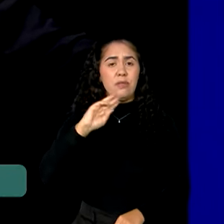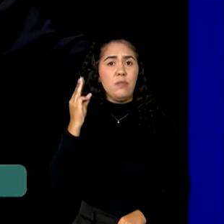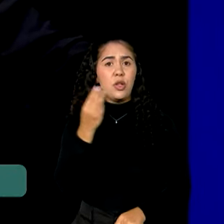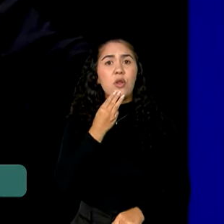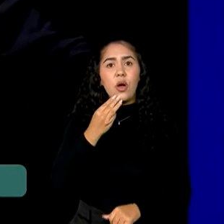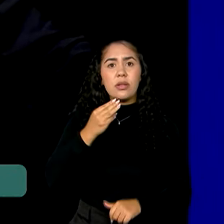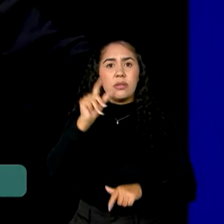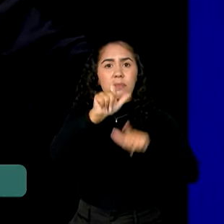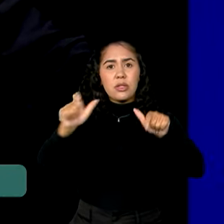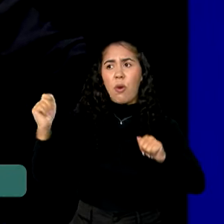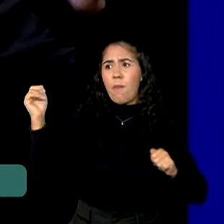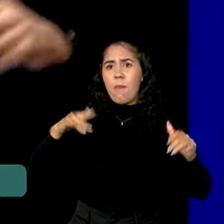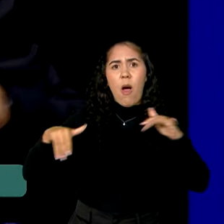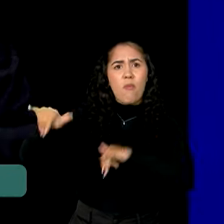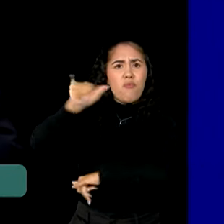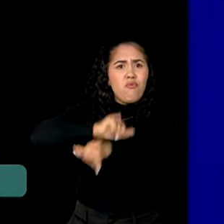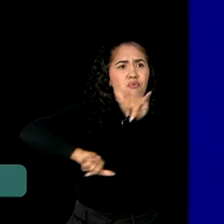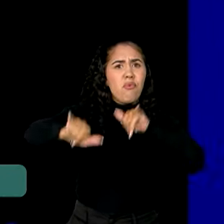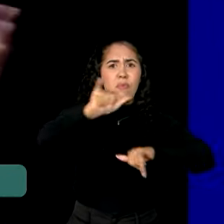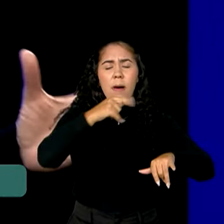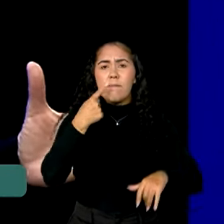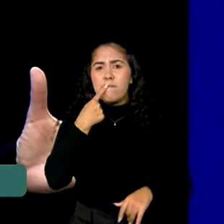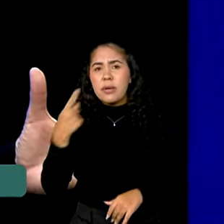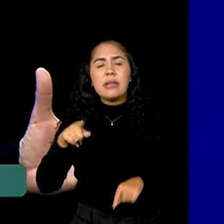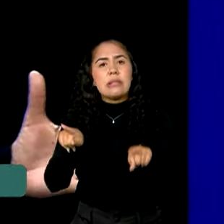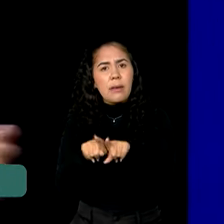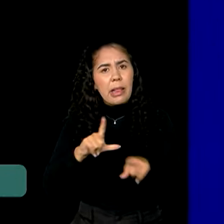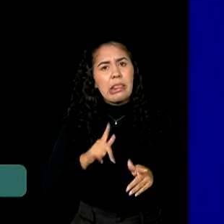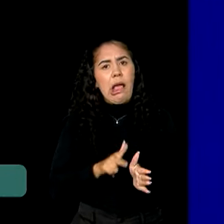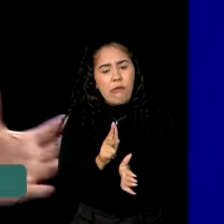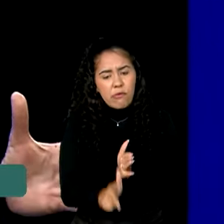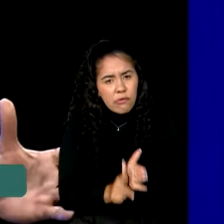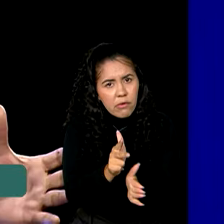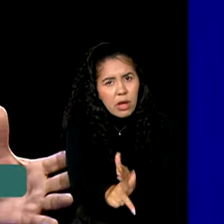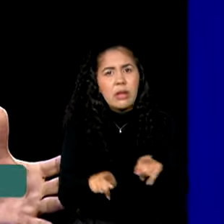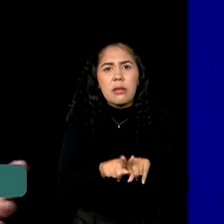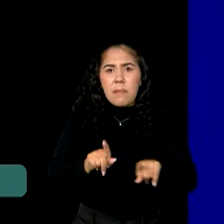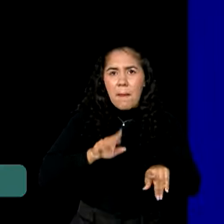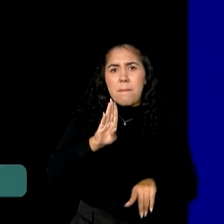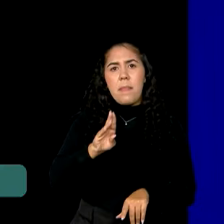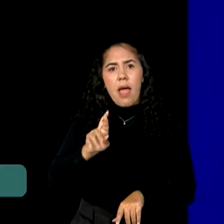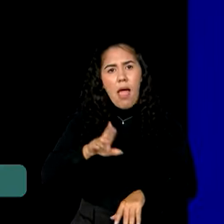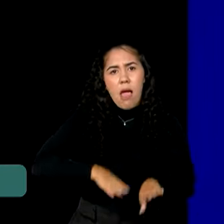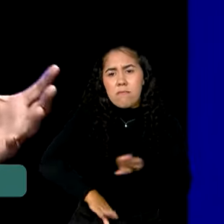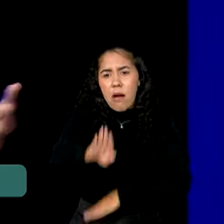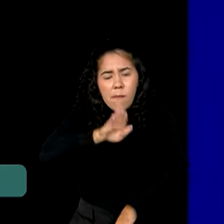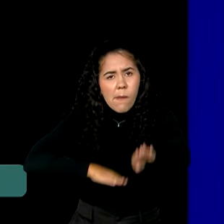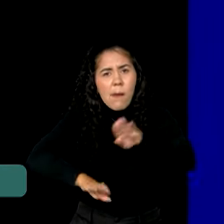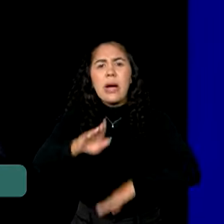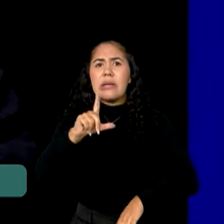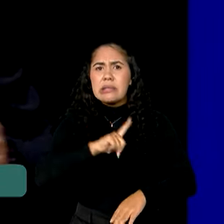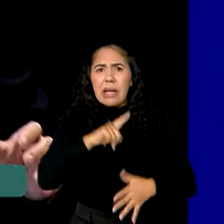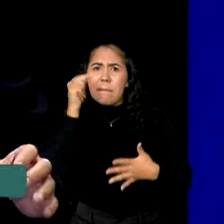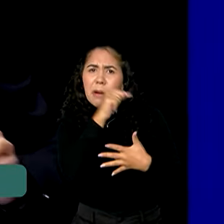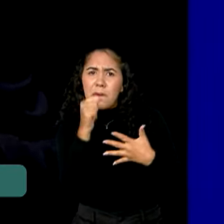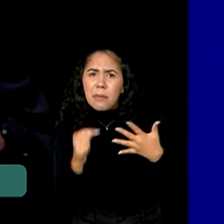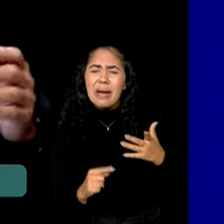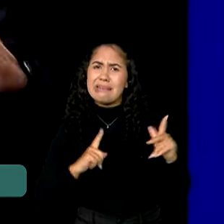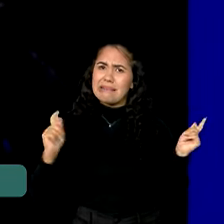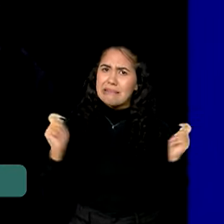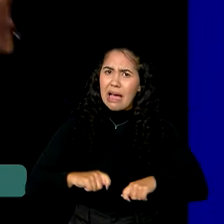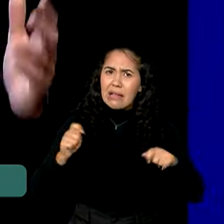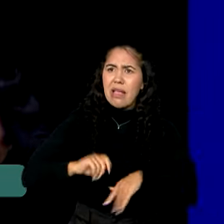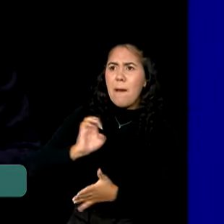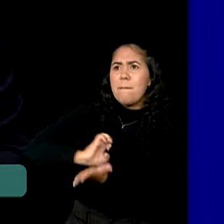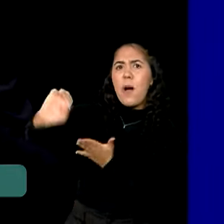ali, com ferrovia, rodovia e uma condição de